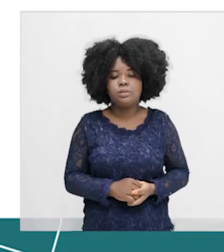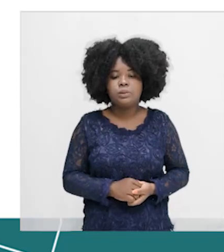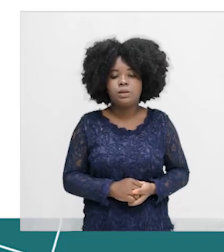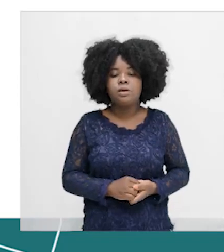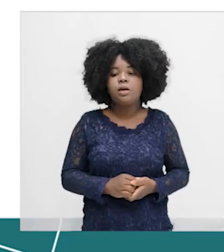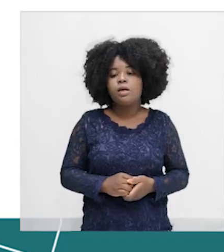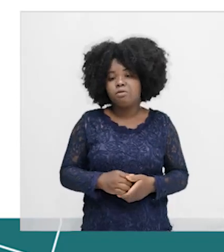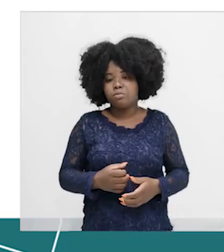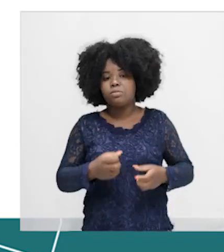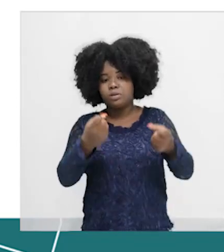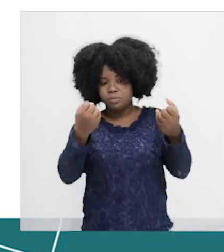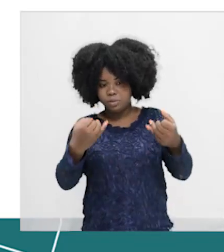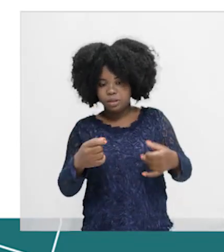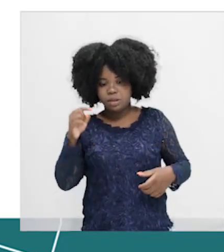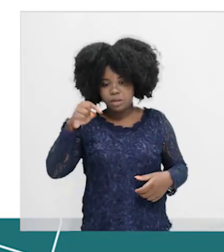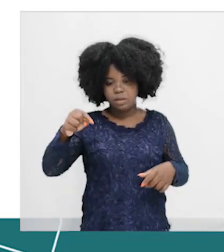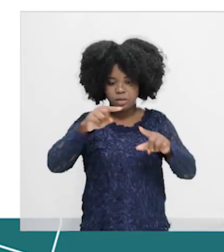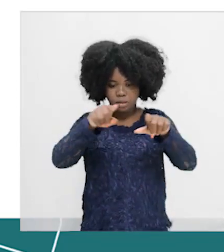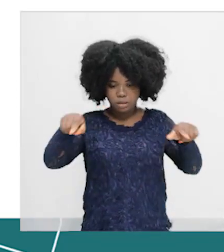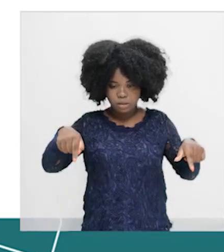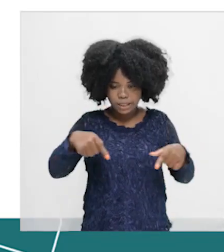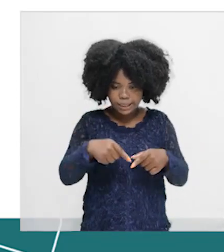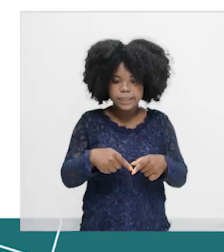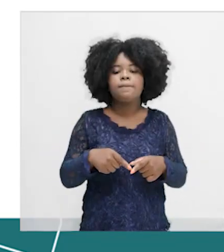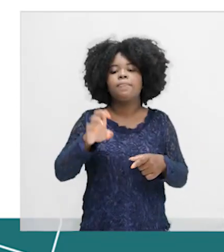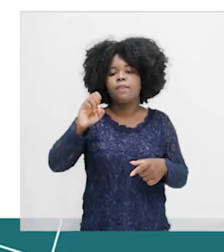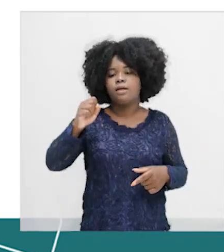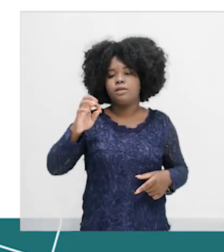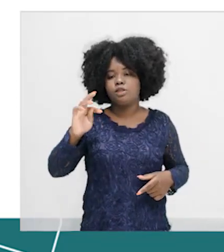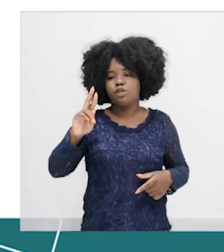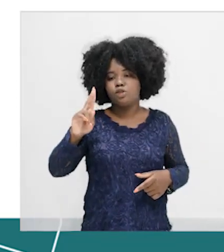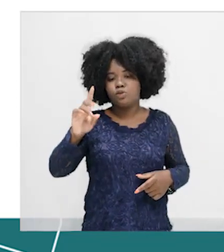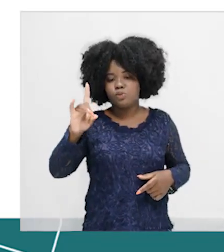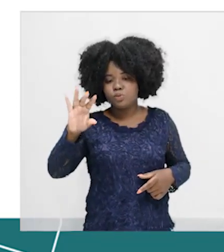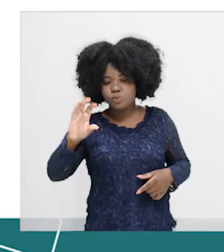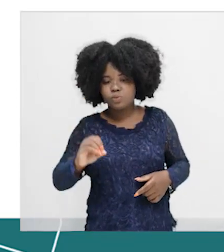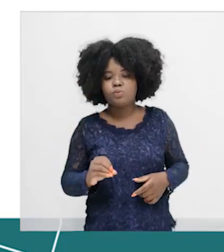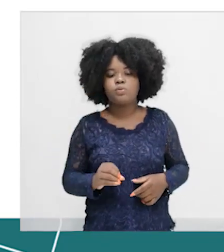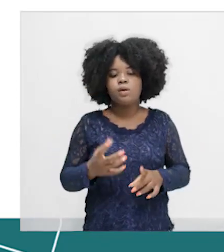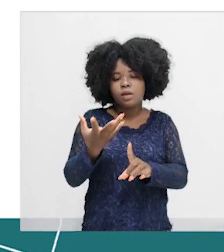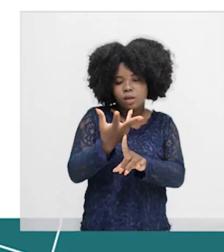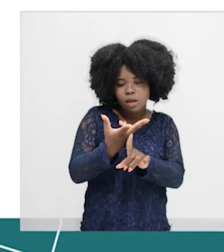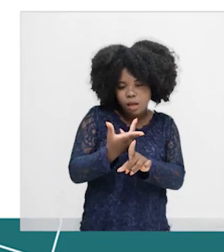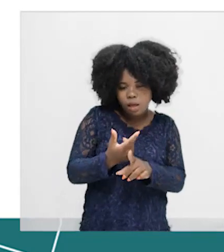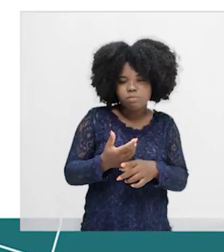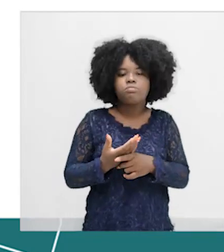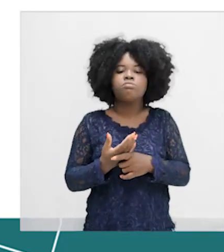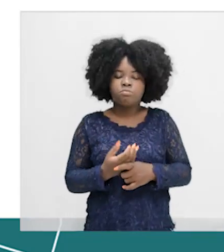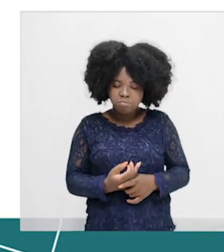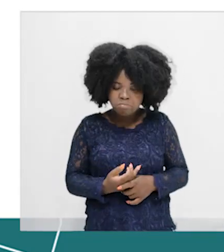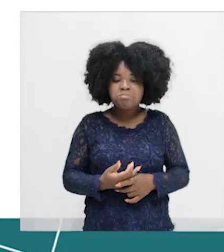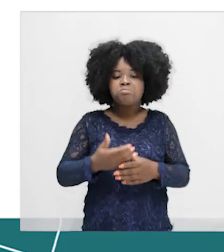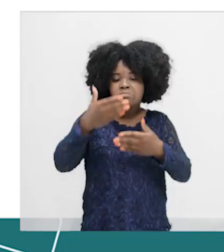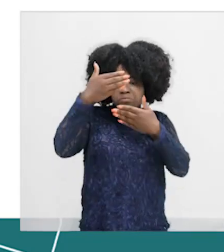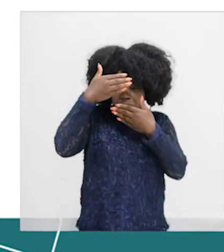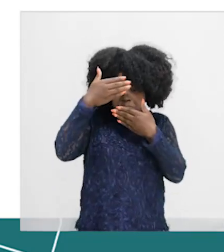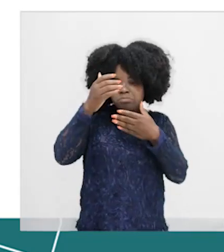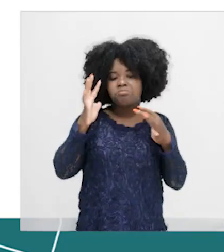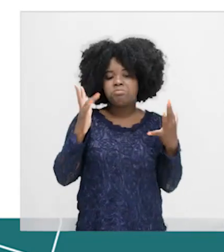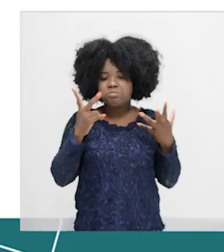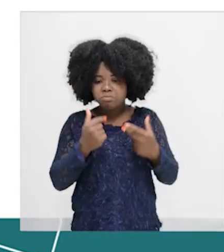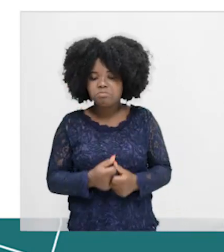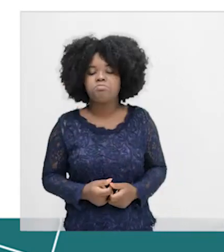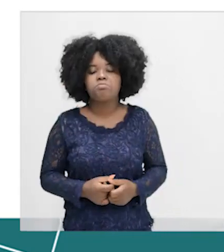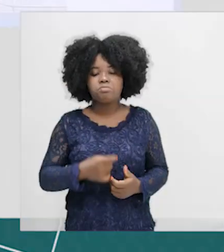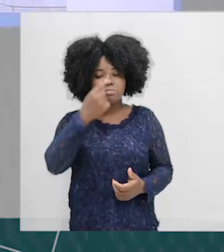produções arquitetônicas islâmicas e não se impressionar. São castelos monumentais. Essa aqui é a mesquita, vou facilitar a leitura, de